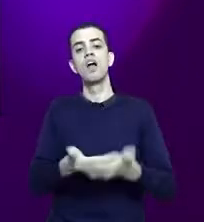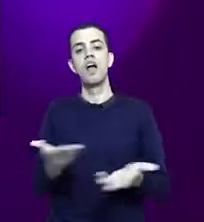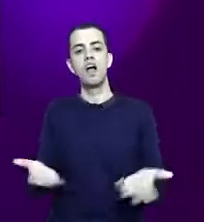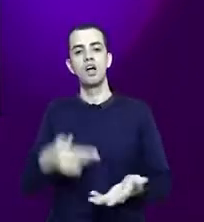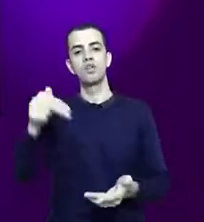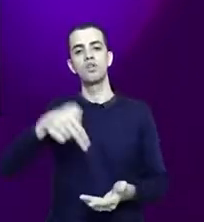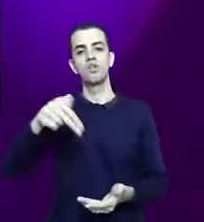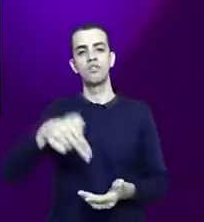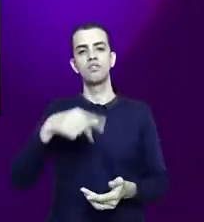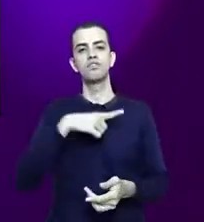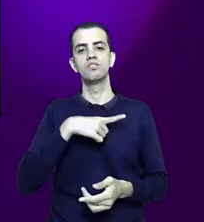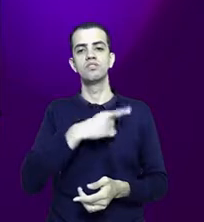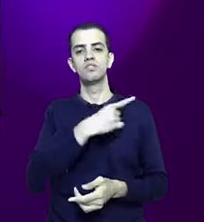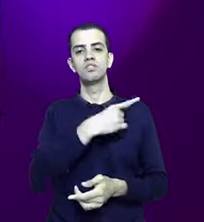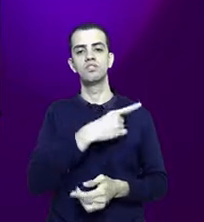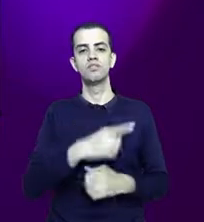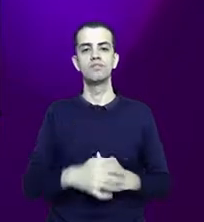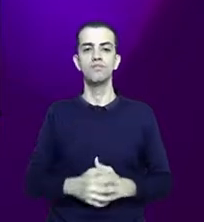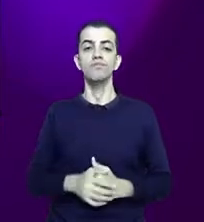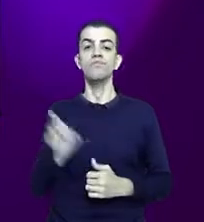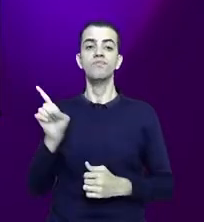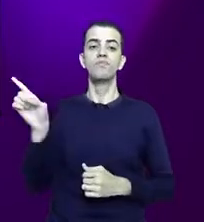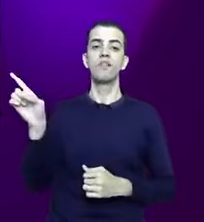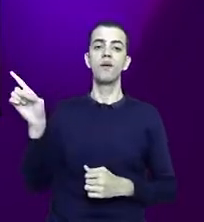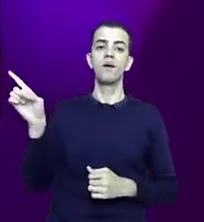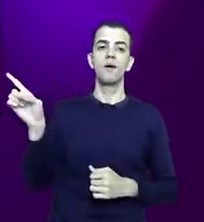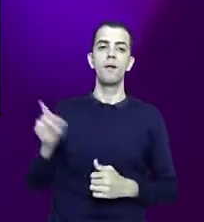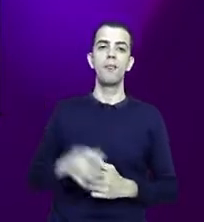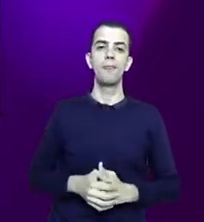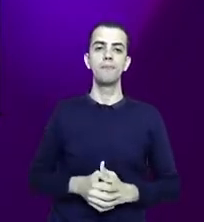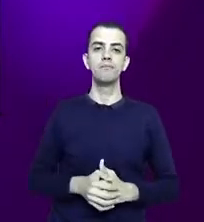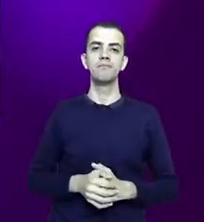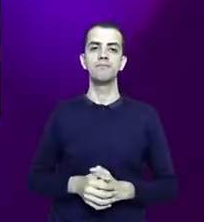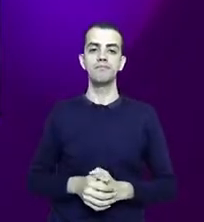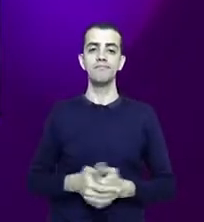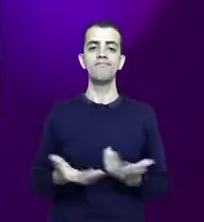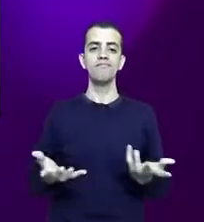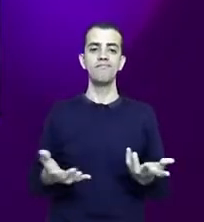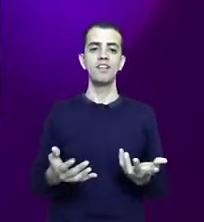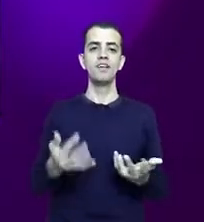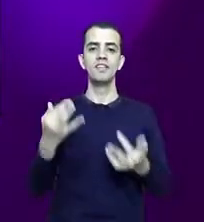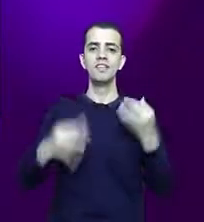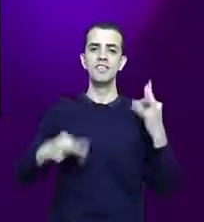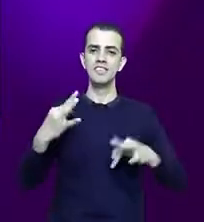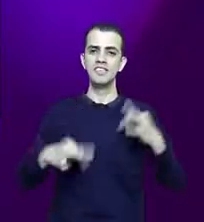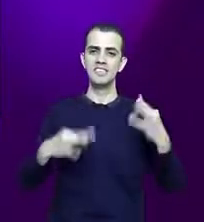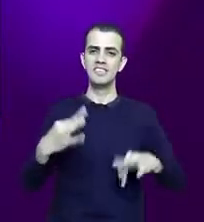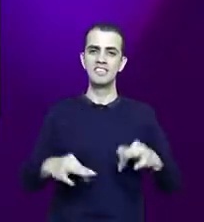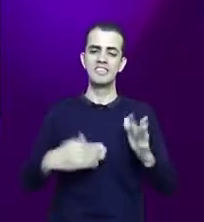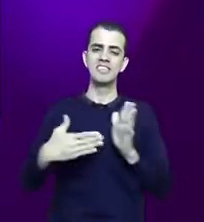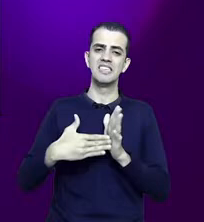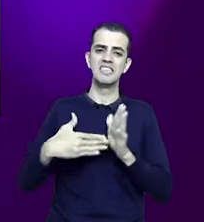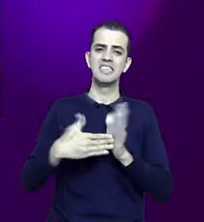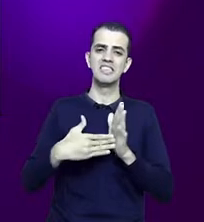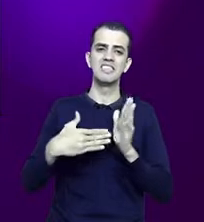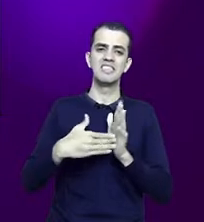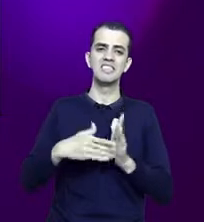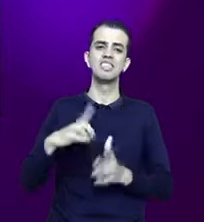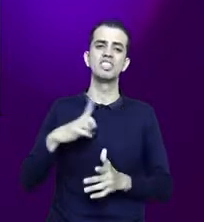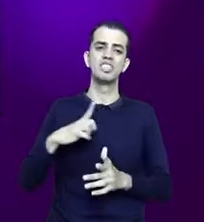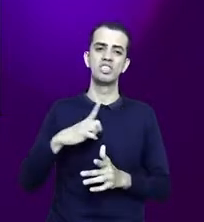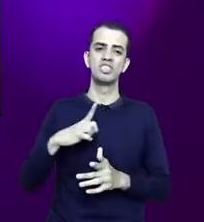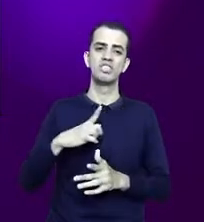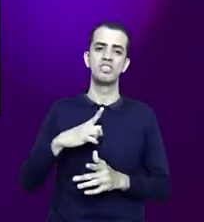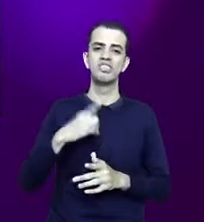condição aí. Então, 8 meses passado, a dor ser uma limitação importante. Você vê que o VAS, quando